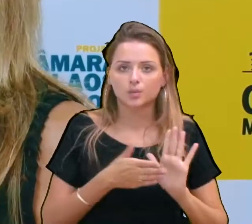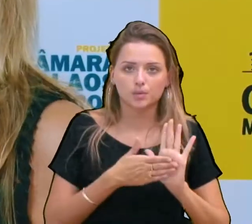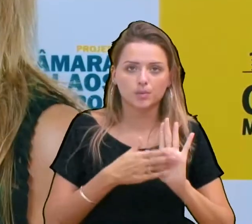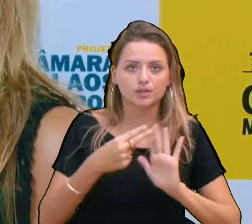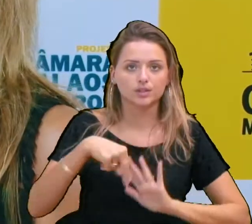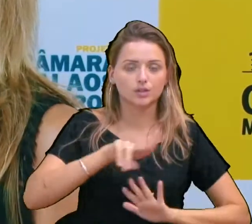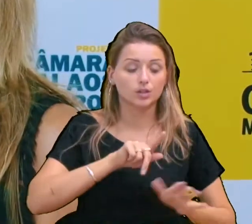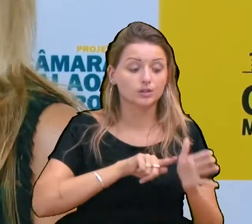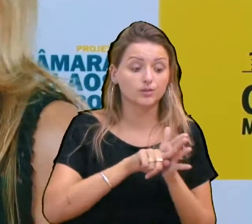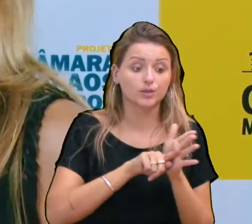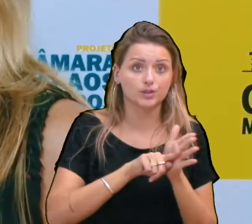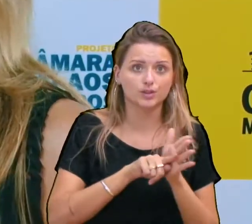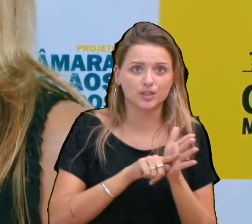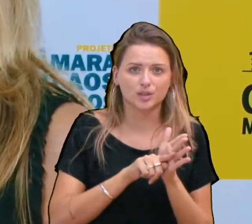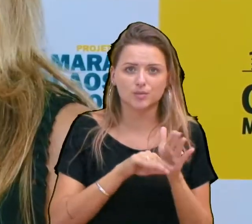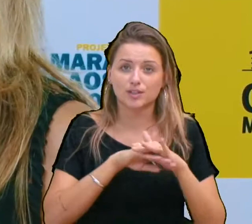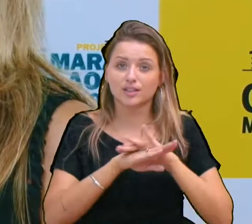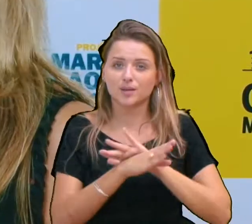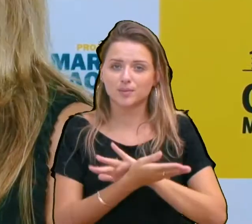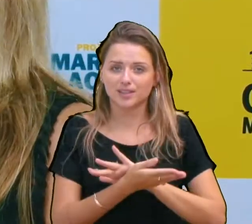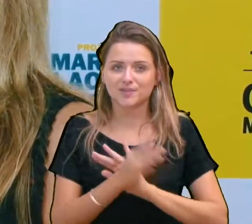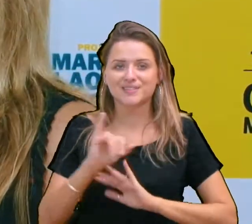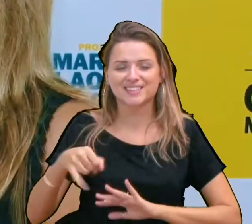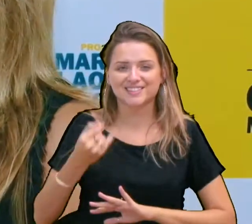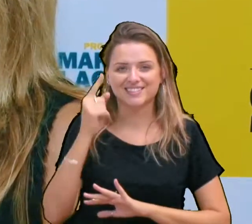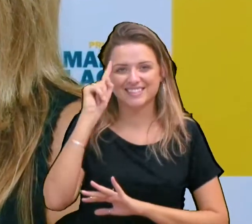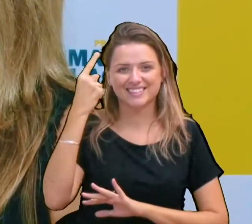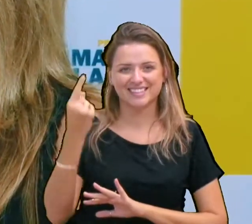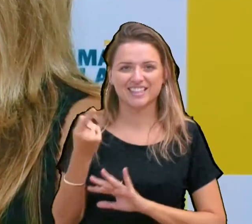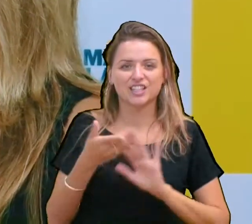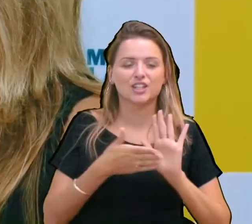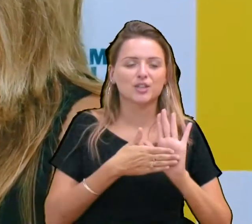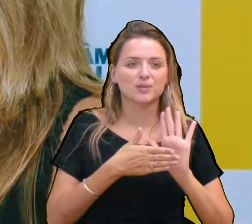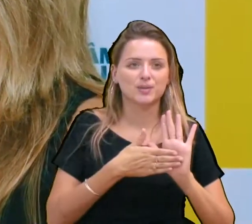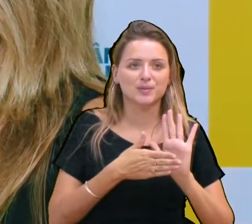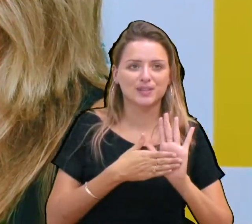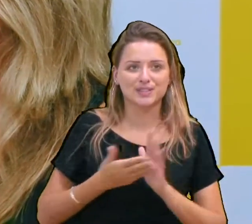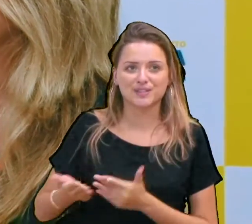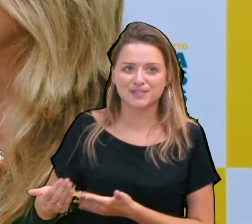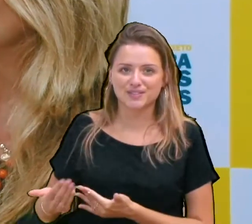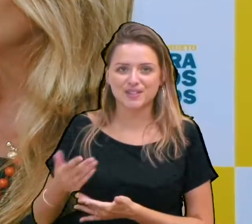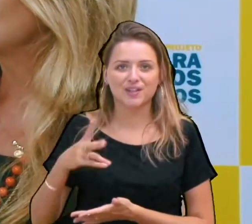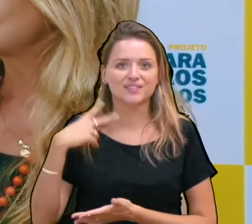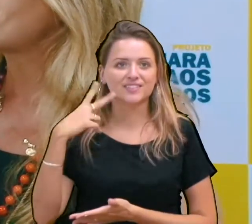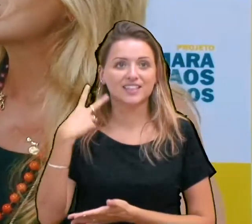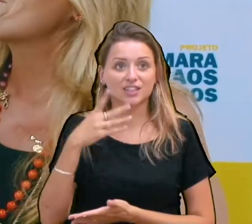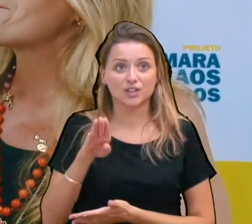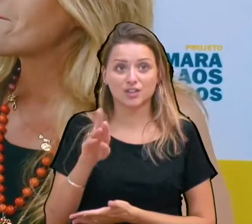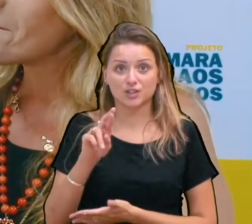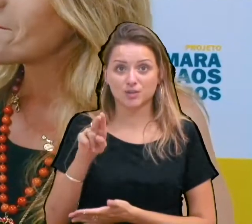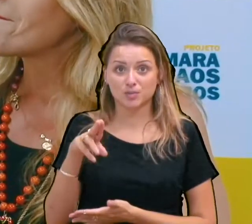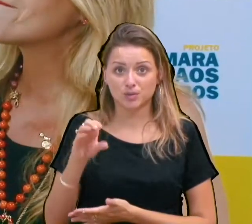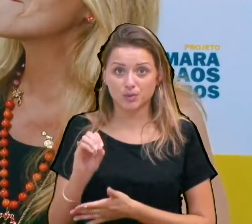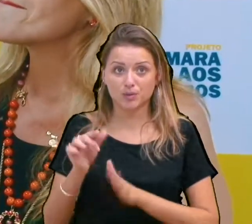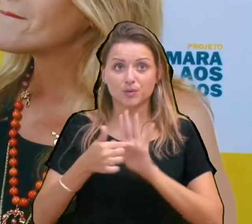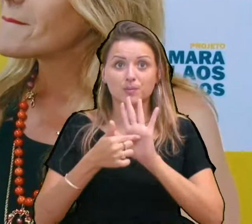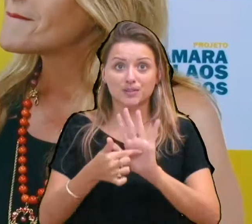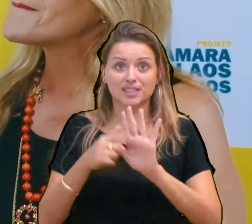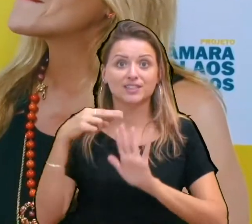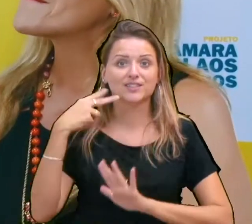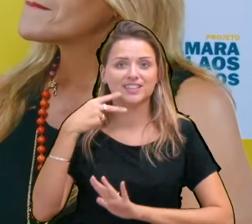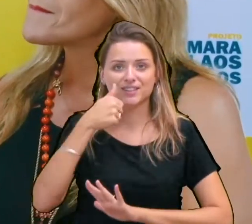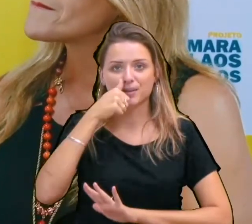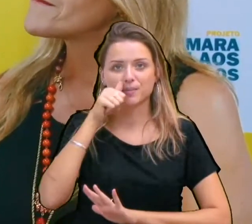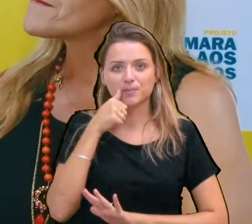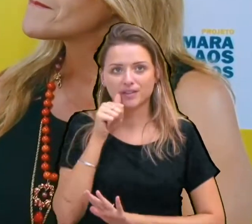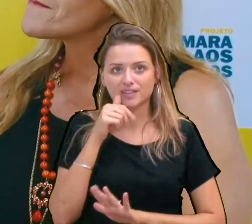investigamos, aprimoramos um pouquinho e aproveitamos a ideia. Proposta aí apresentada por um jovem parlamentar, o Bruno, levada à tribuna pela vereadora Paula